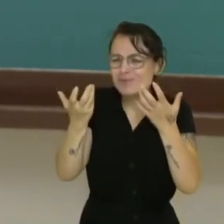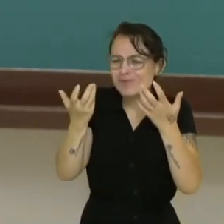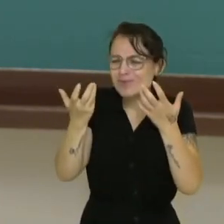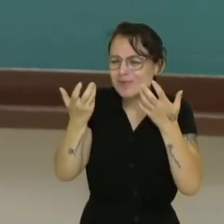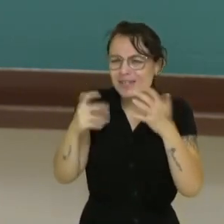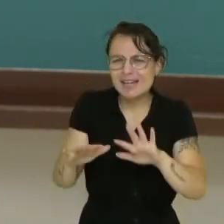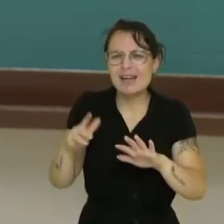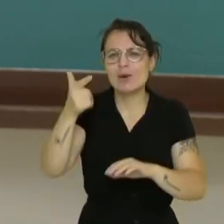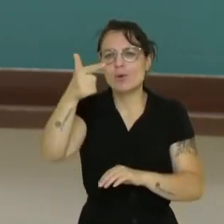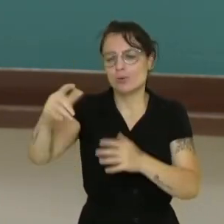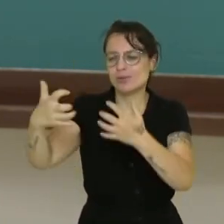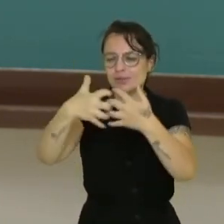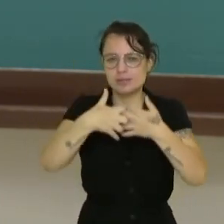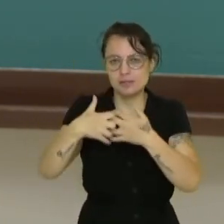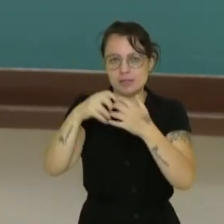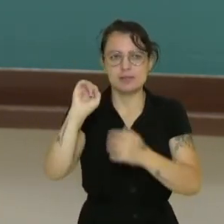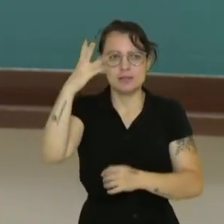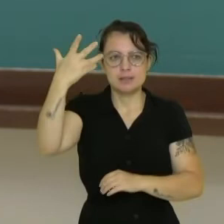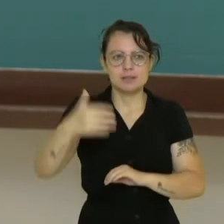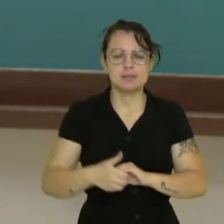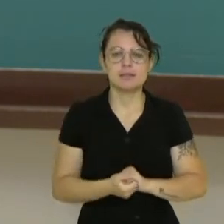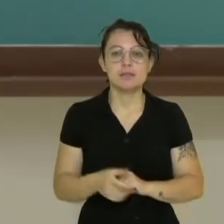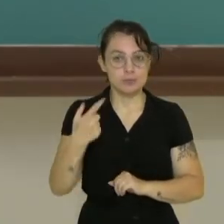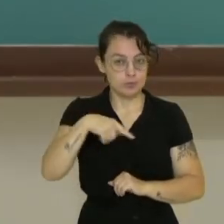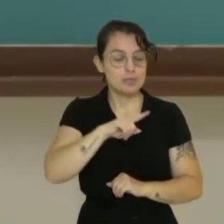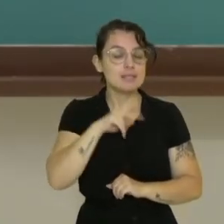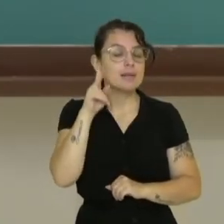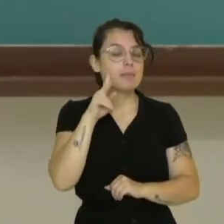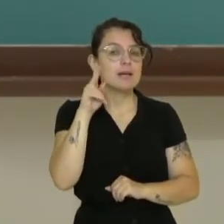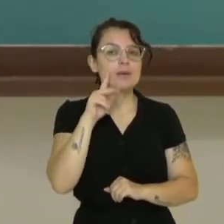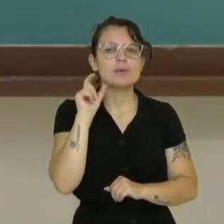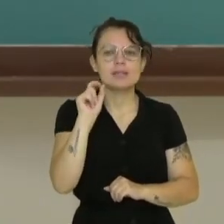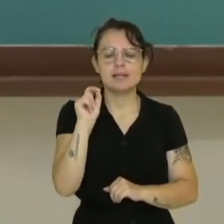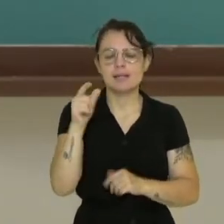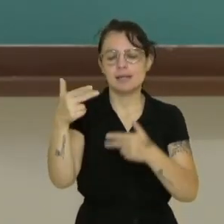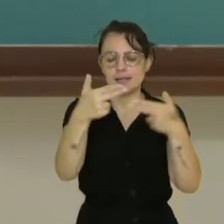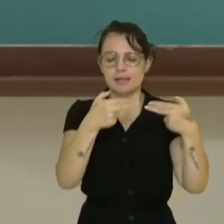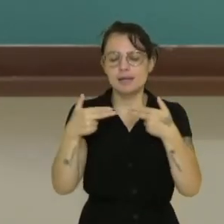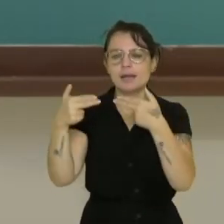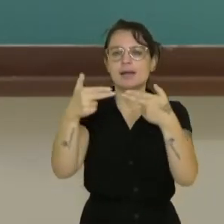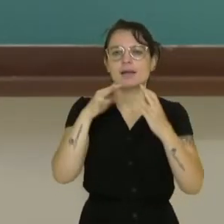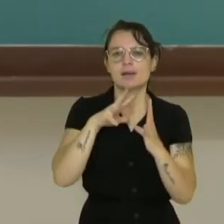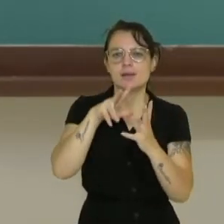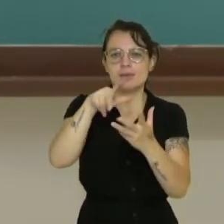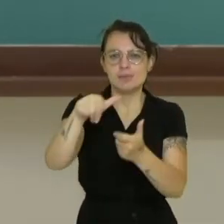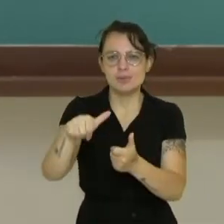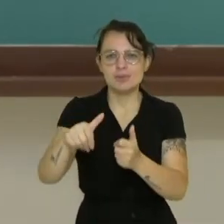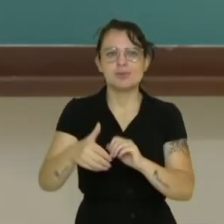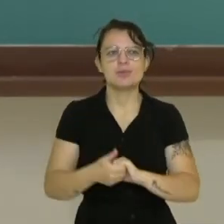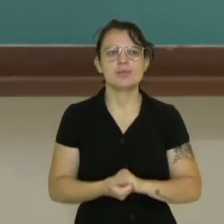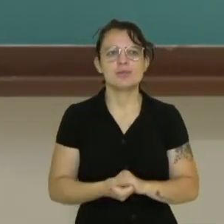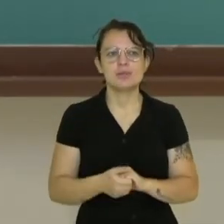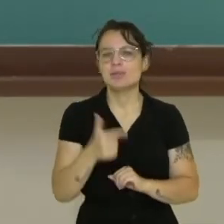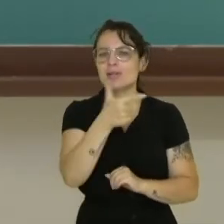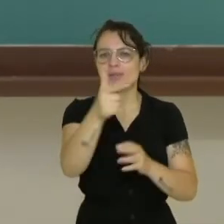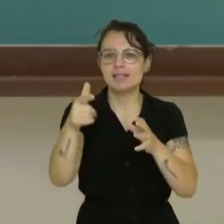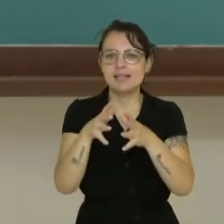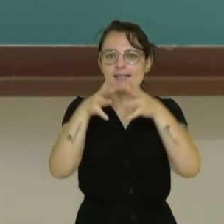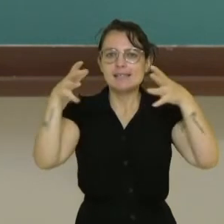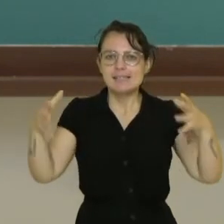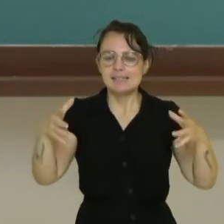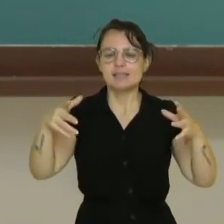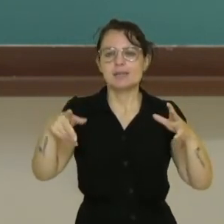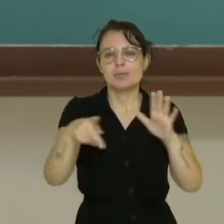conflitos gigantescos aconteçam. Lembrando que as guerras mundiais não foram os primeiros grandes conflitos que aconteceram na